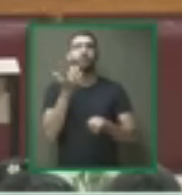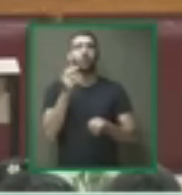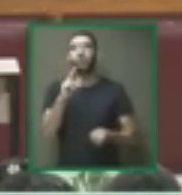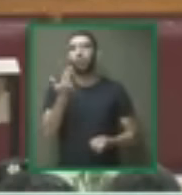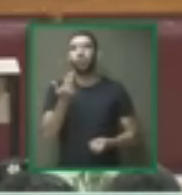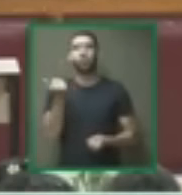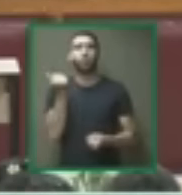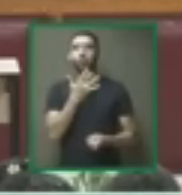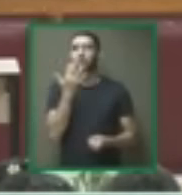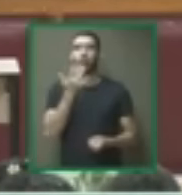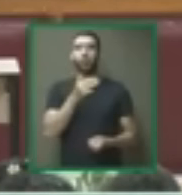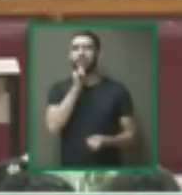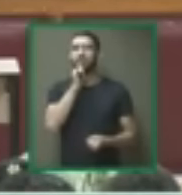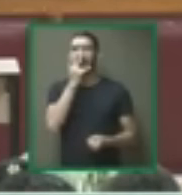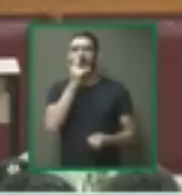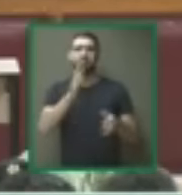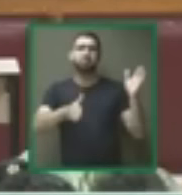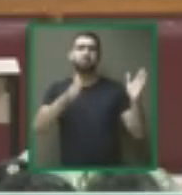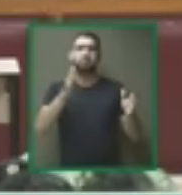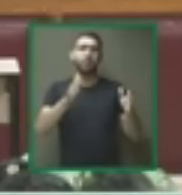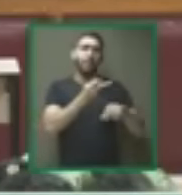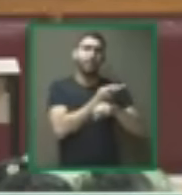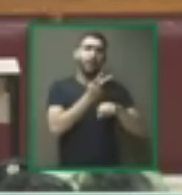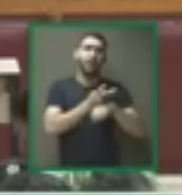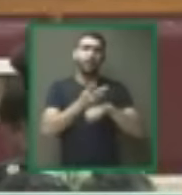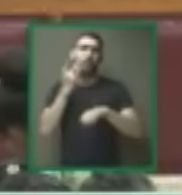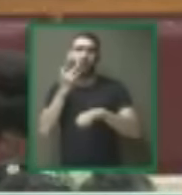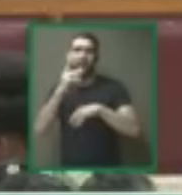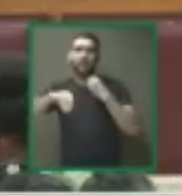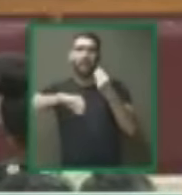uma cor que ficava entre o prata e o dourado?